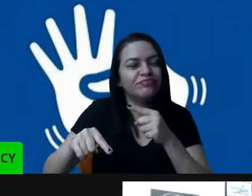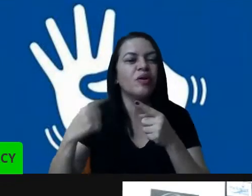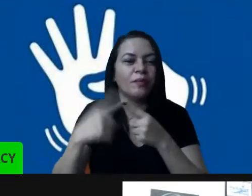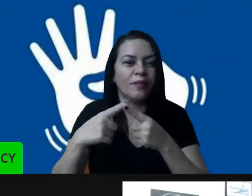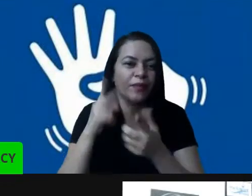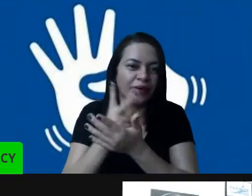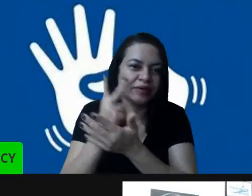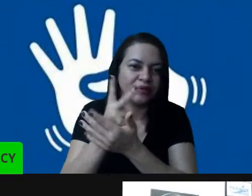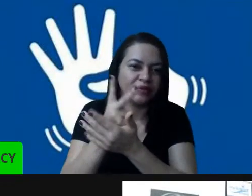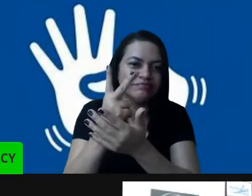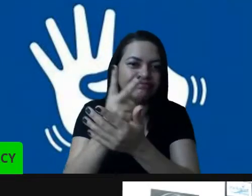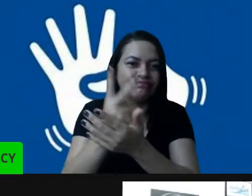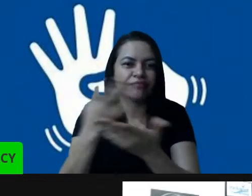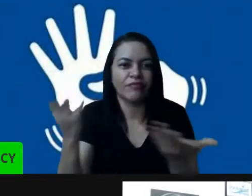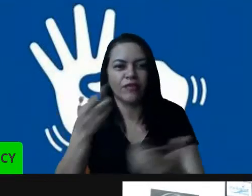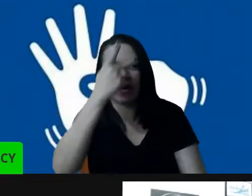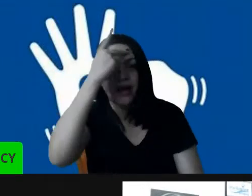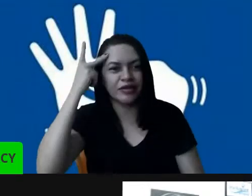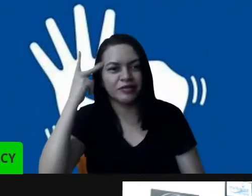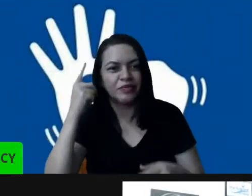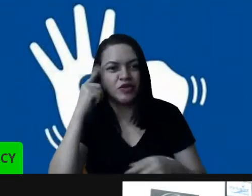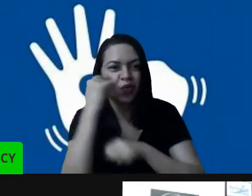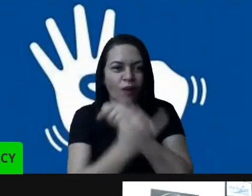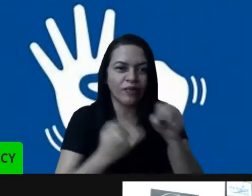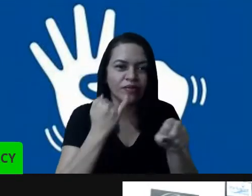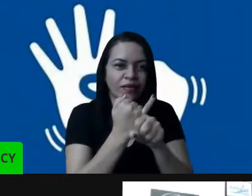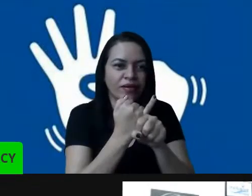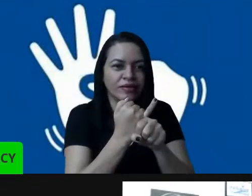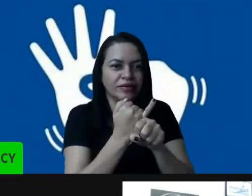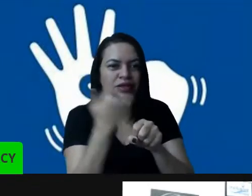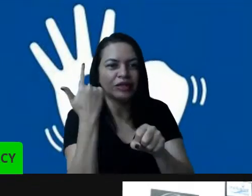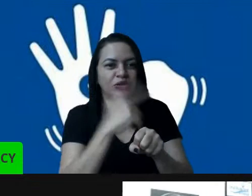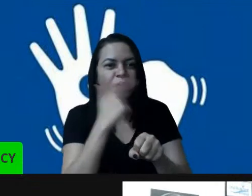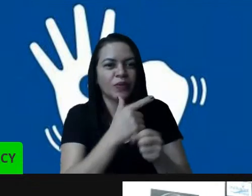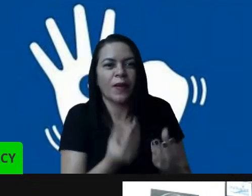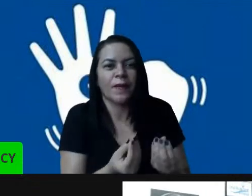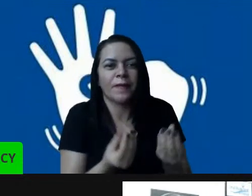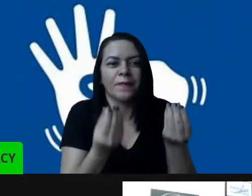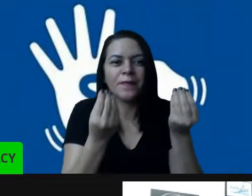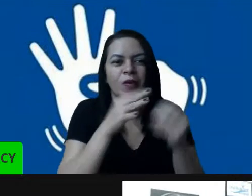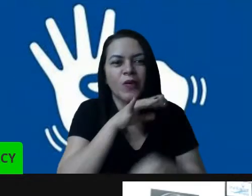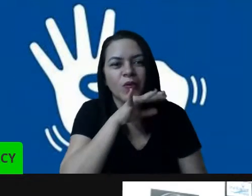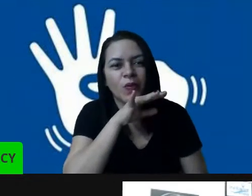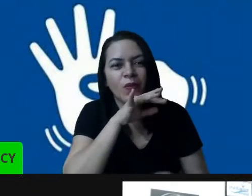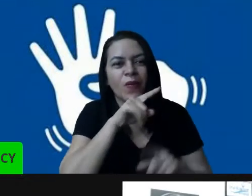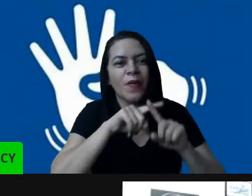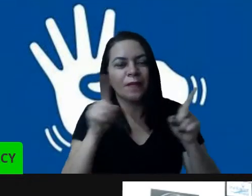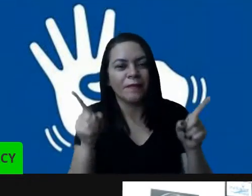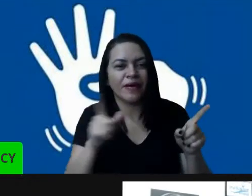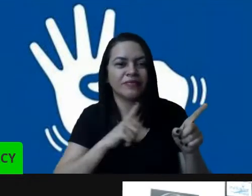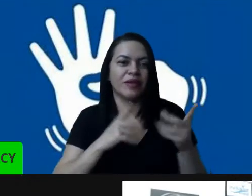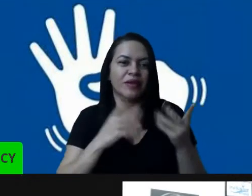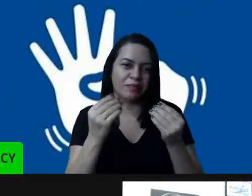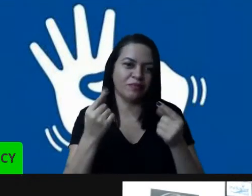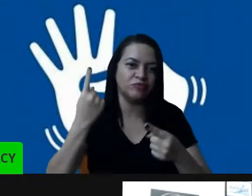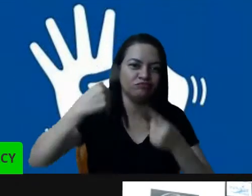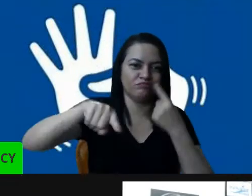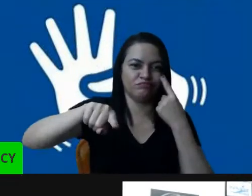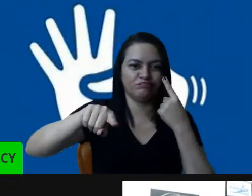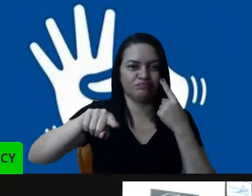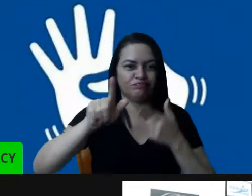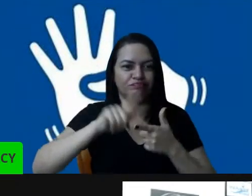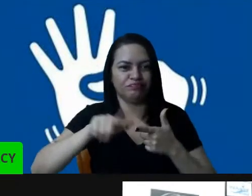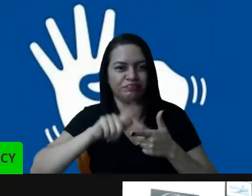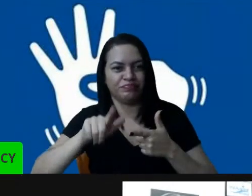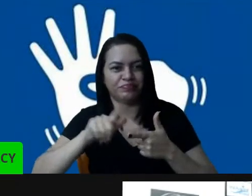pessoas estão conectadas e olha que a gente não tem uma conexão muito ruim, mas ainda assim há muita interferência.